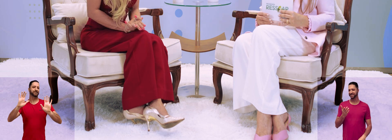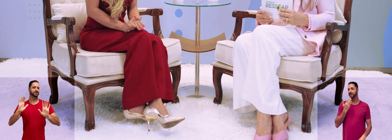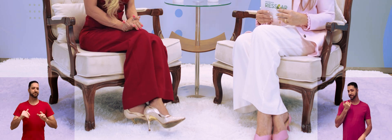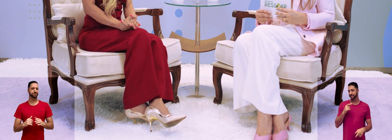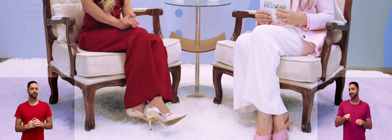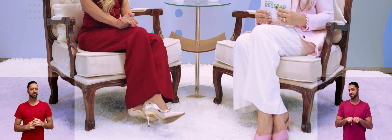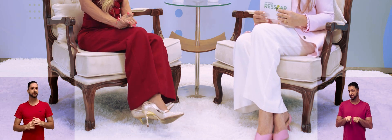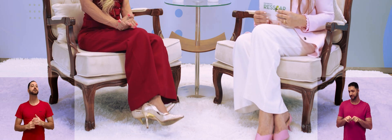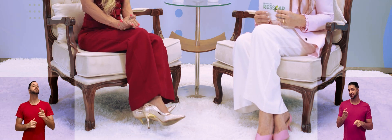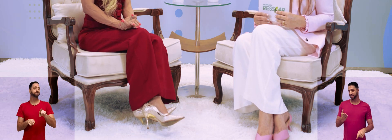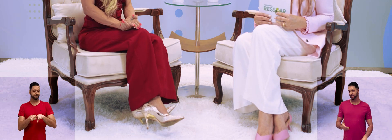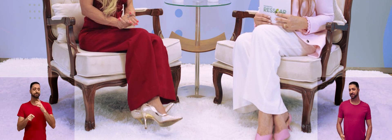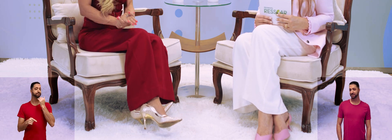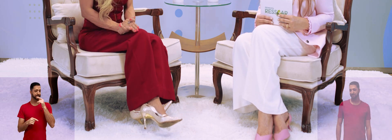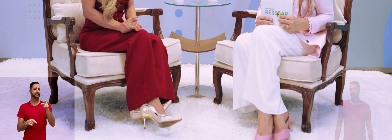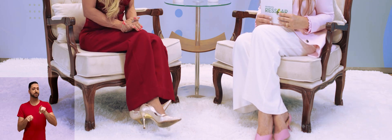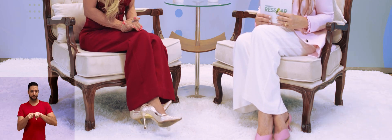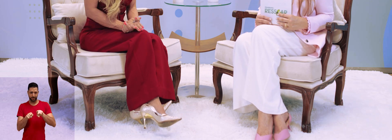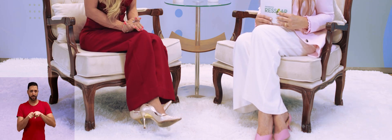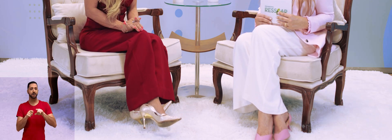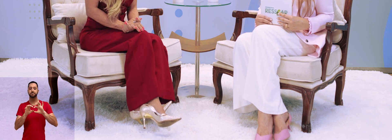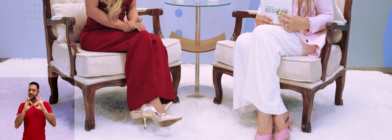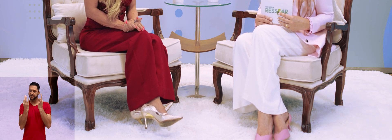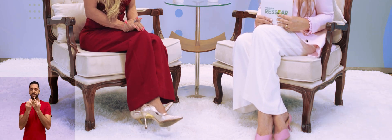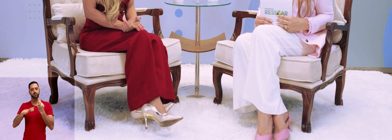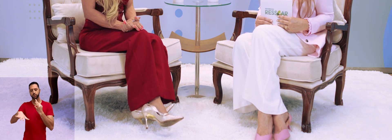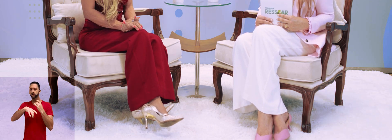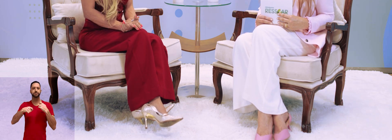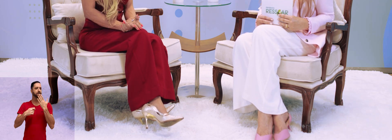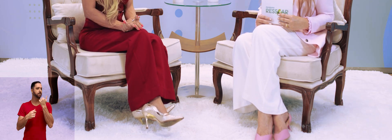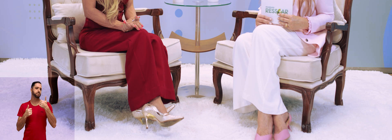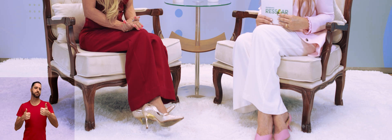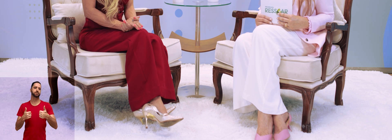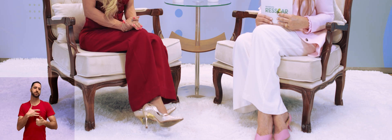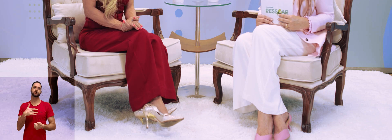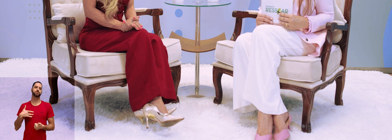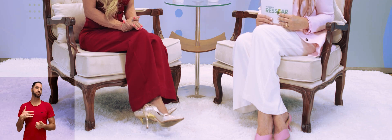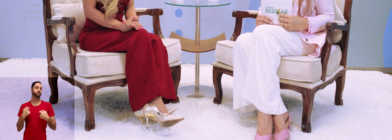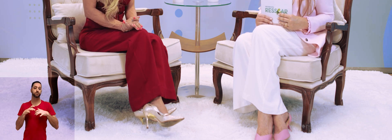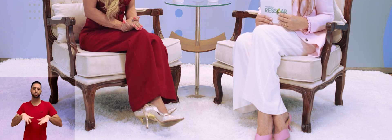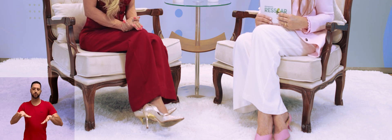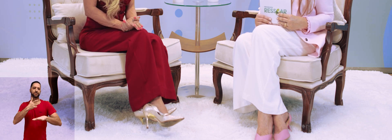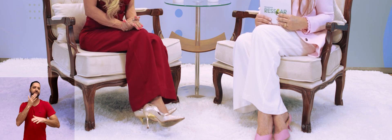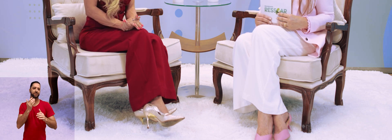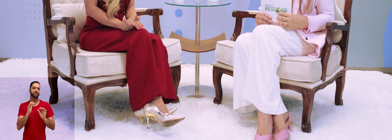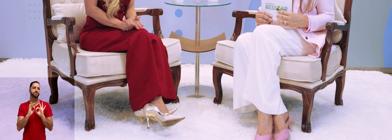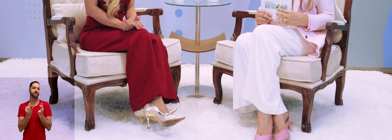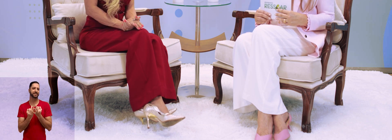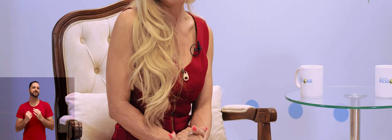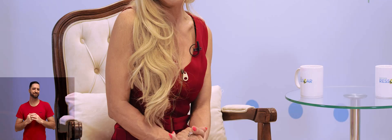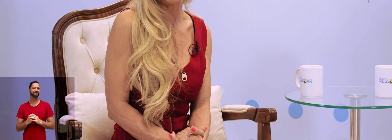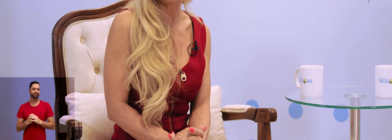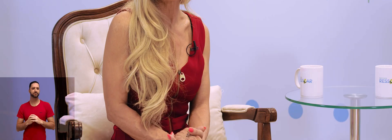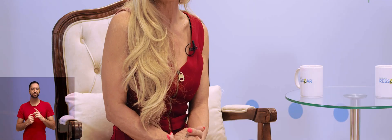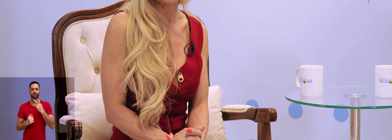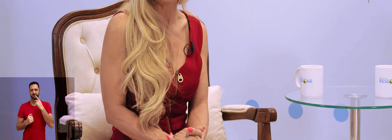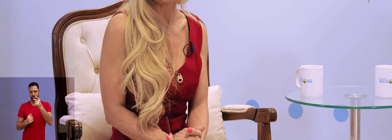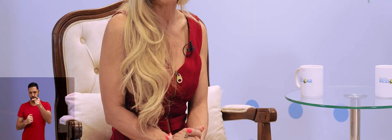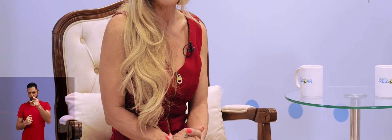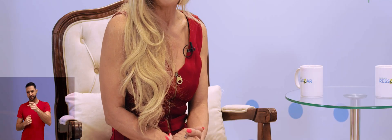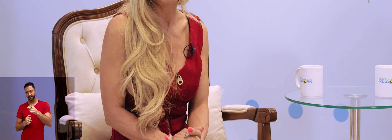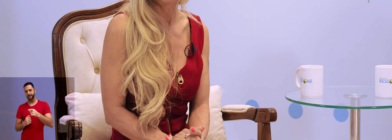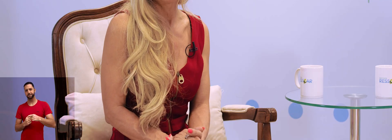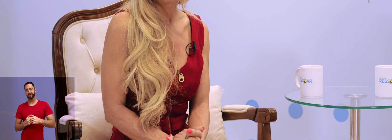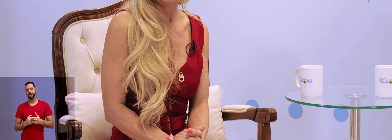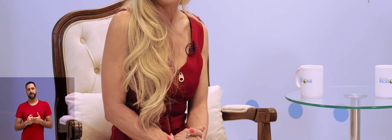E a alimentação mas tem. Também, né? Também, eu penso que a alimentação ela tem que ser para a família. O estilo de vida tem que ser para a família. Então, quando nós estamos falando